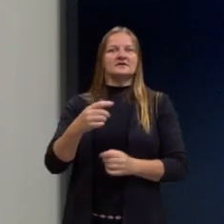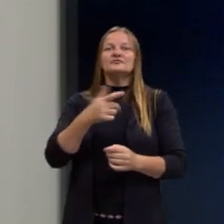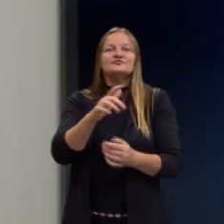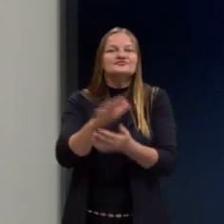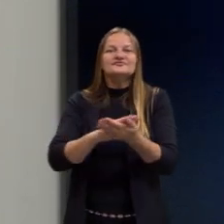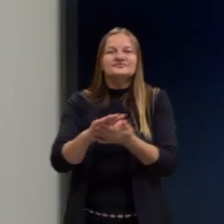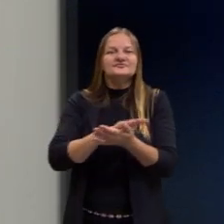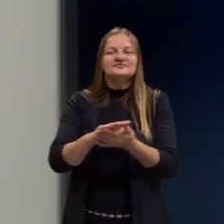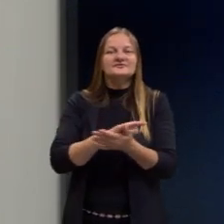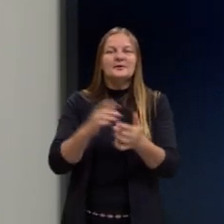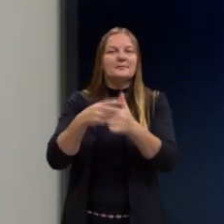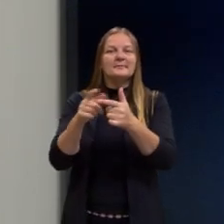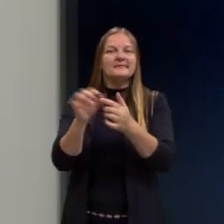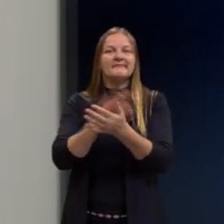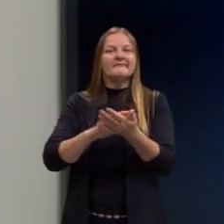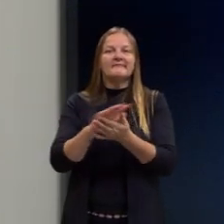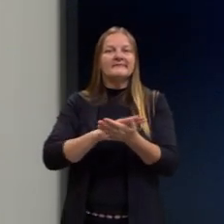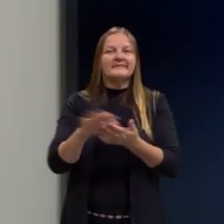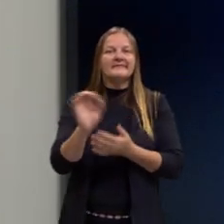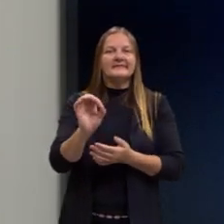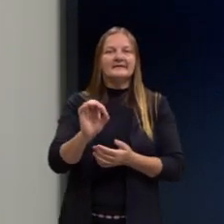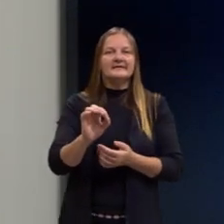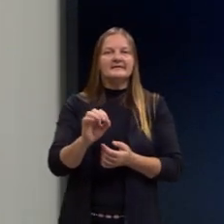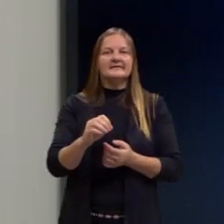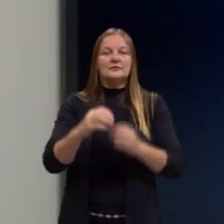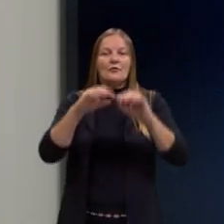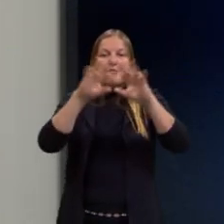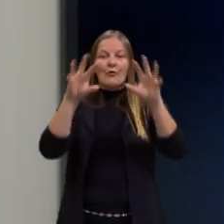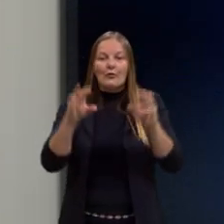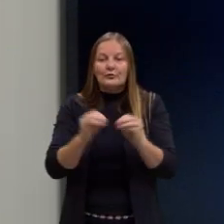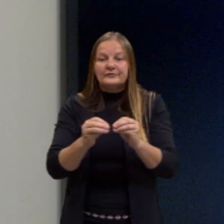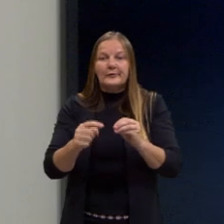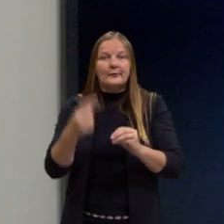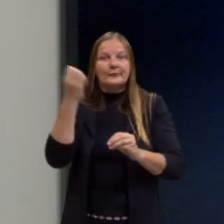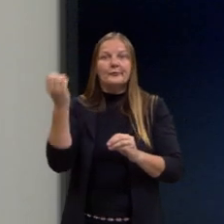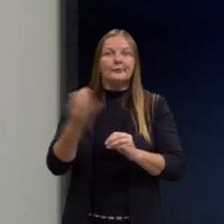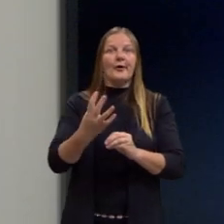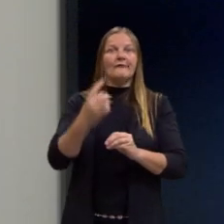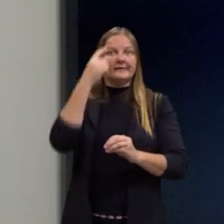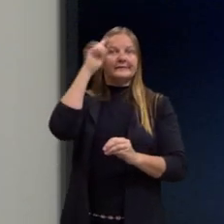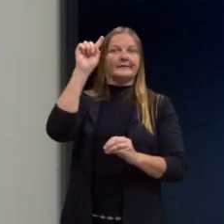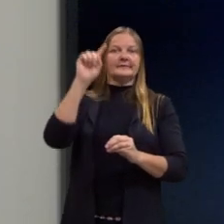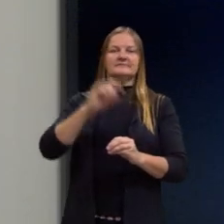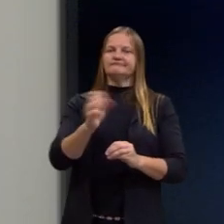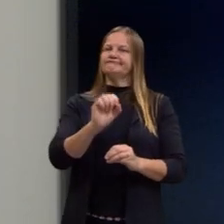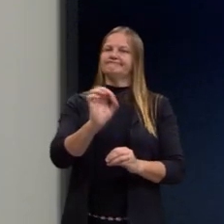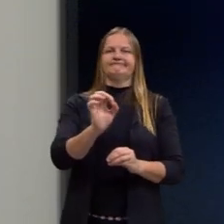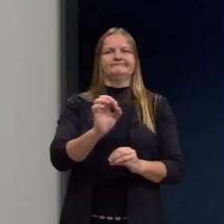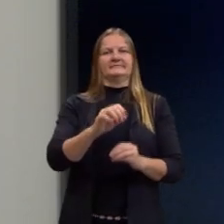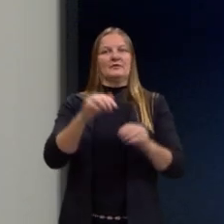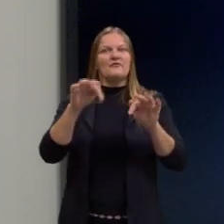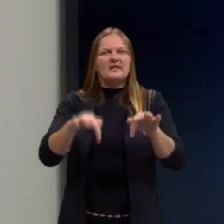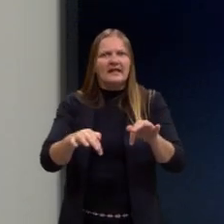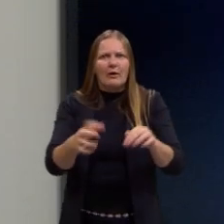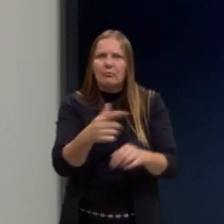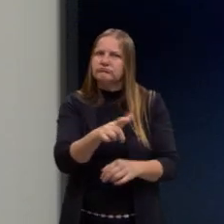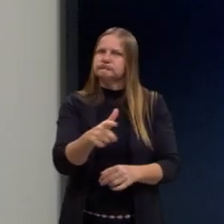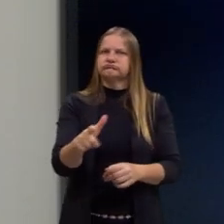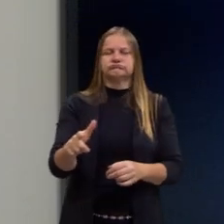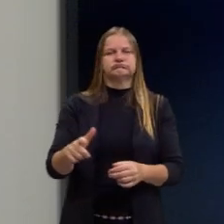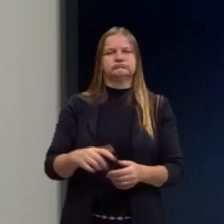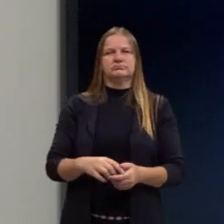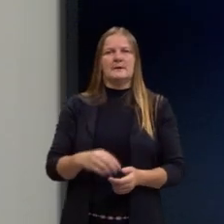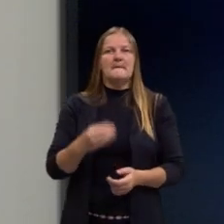serão problematizados apresentar novas ideias que não serão problematizados Isso parece